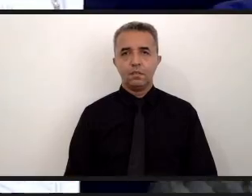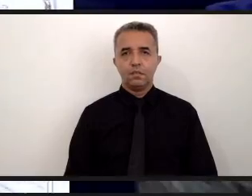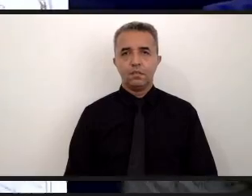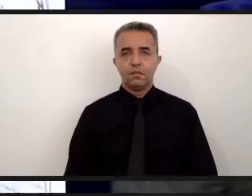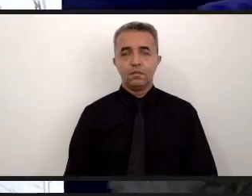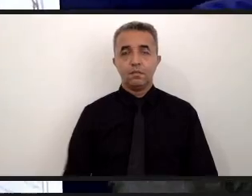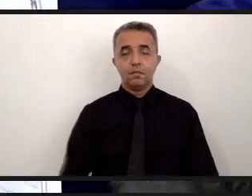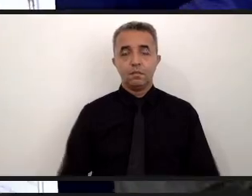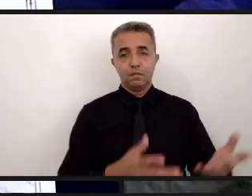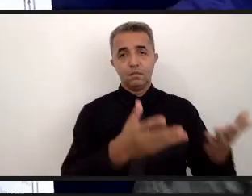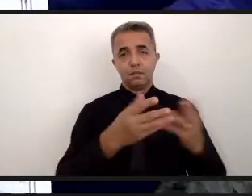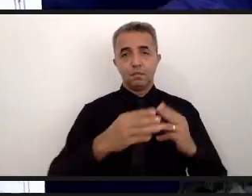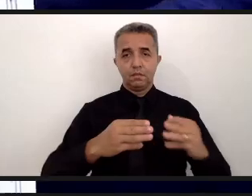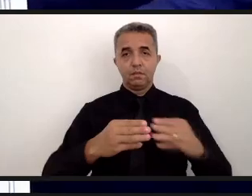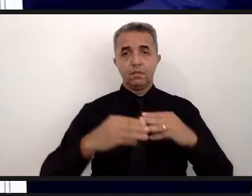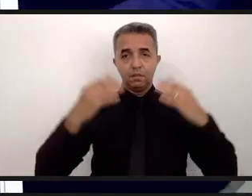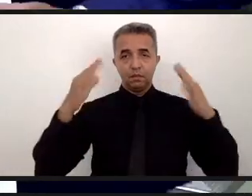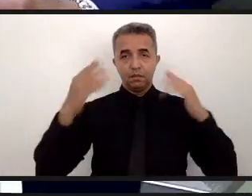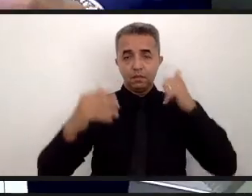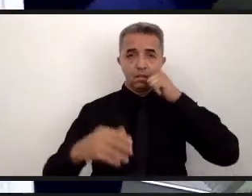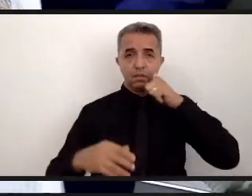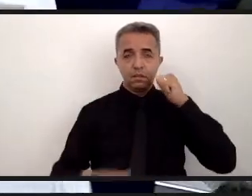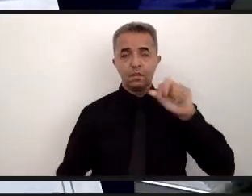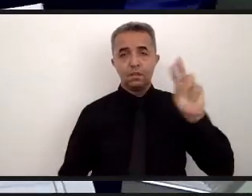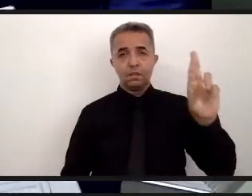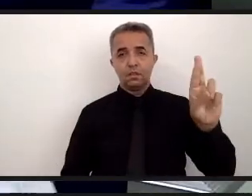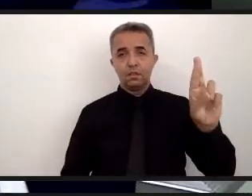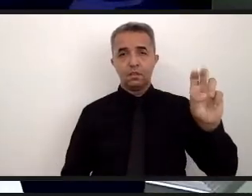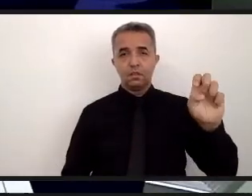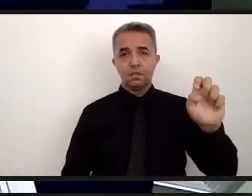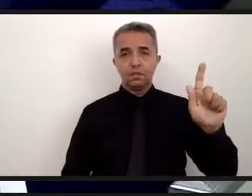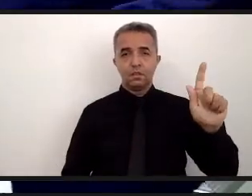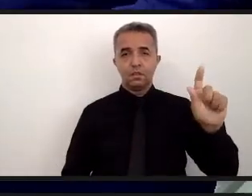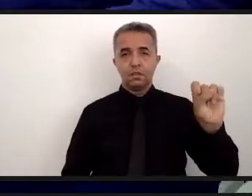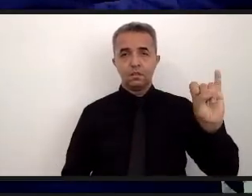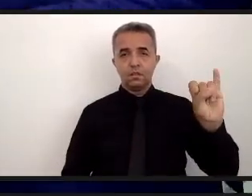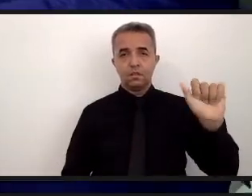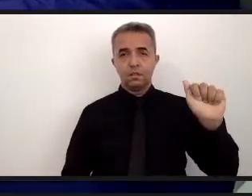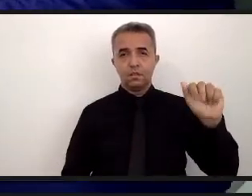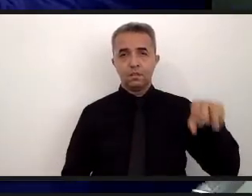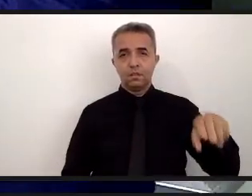Recebe também sua moção de aplauso a senhora Regiane Alcione Daniel.